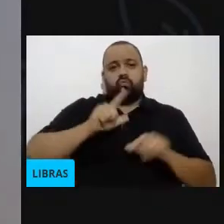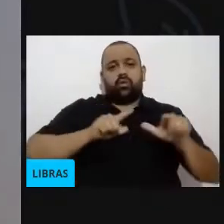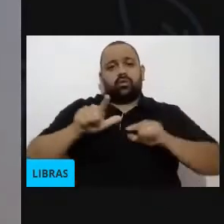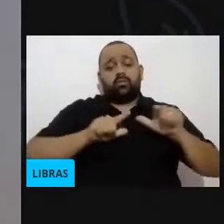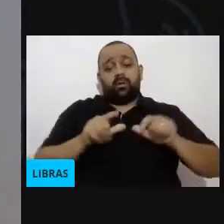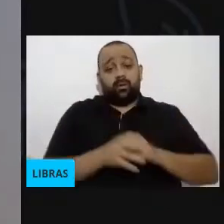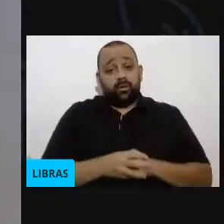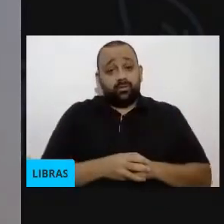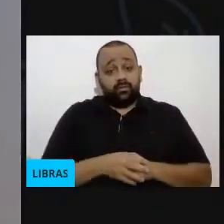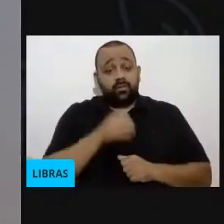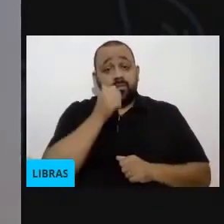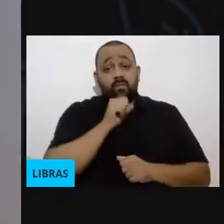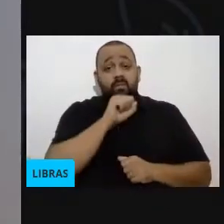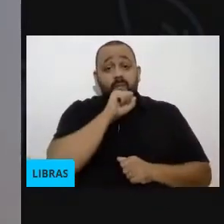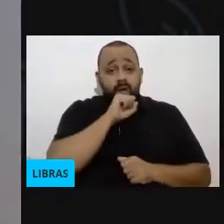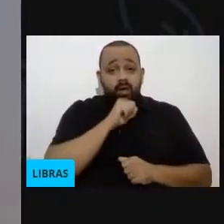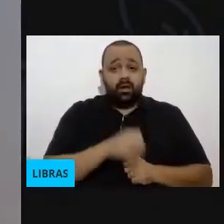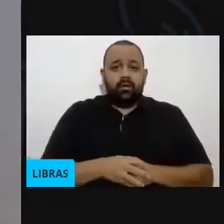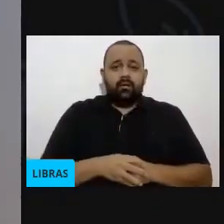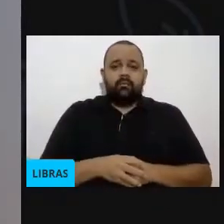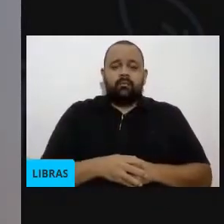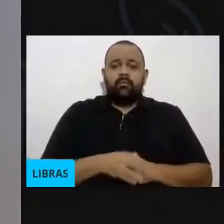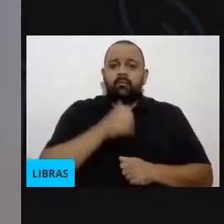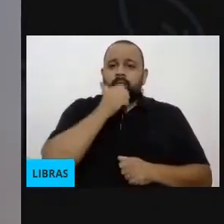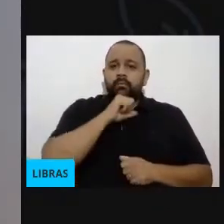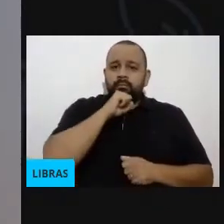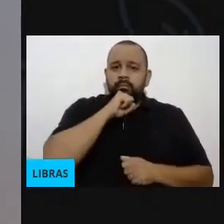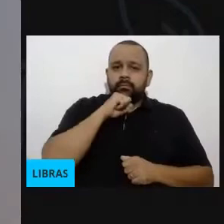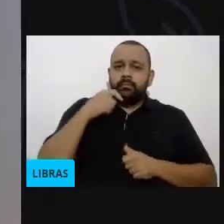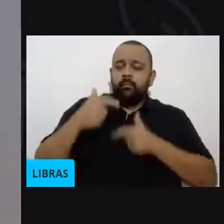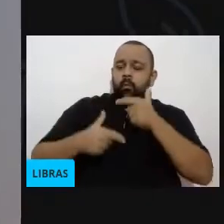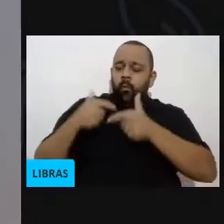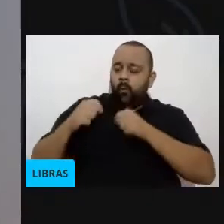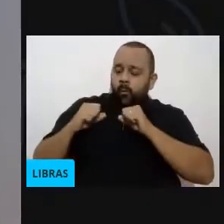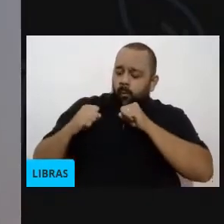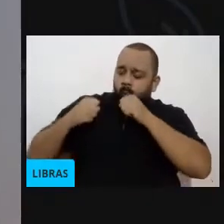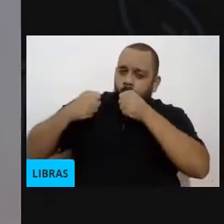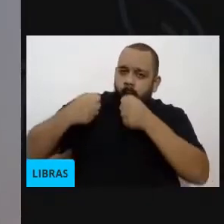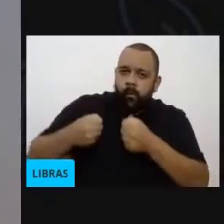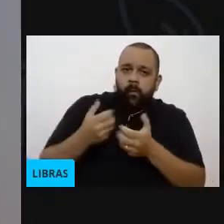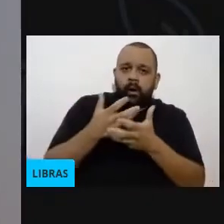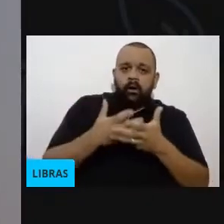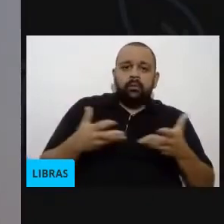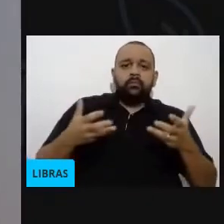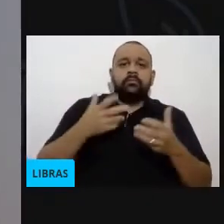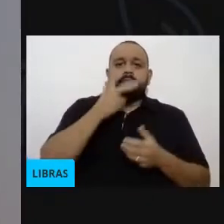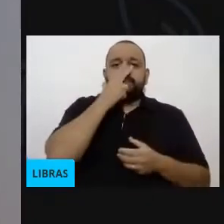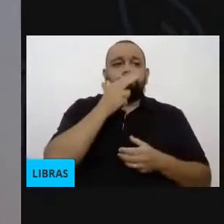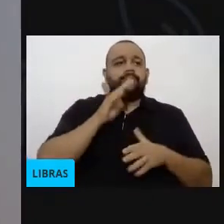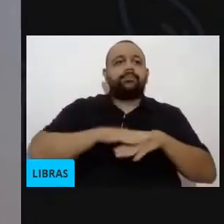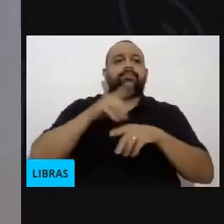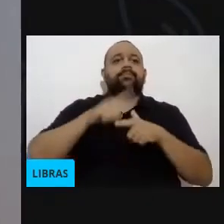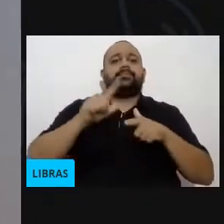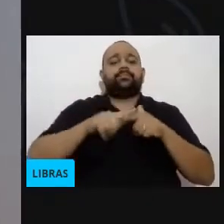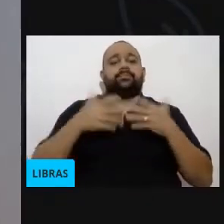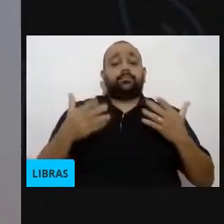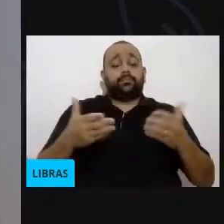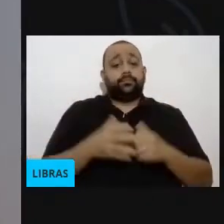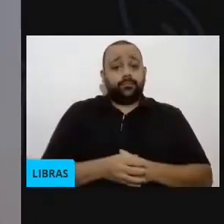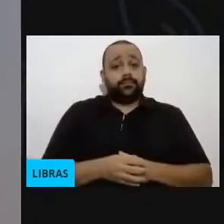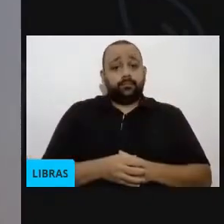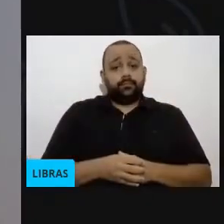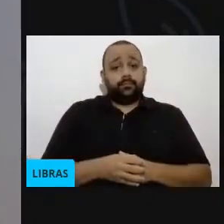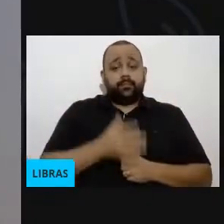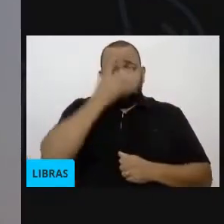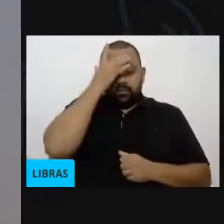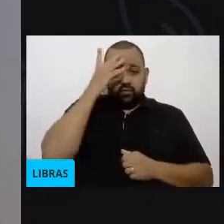E a mãe, que já extremamente sobrecarregada já no dia a dia, e ela se vê mais ainda. Muitos ficaram em home